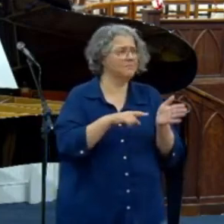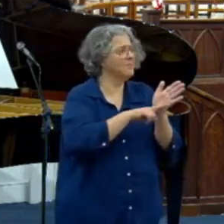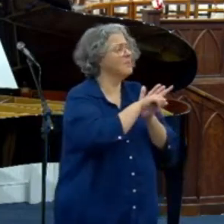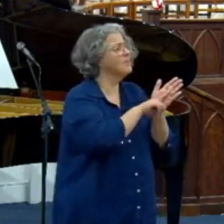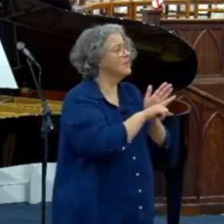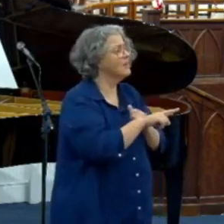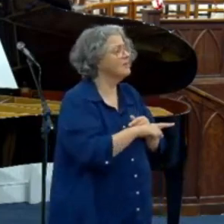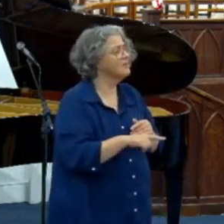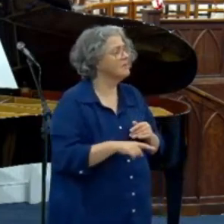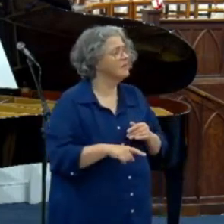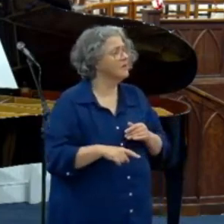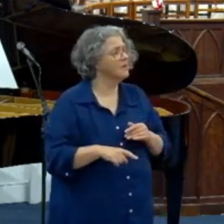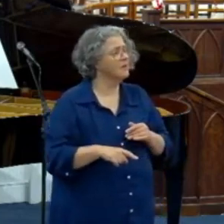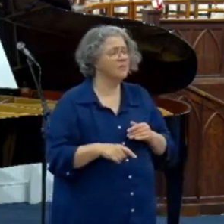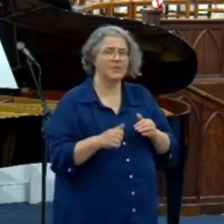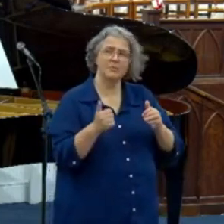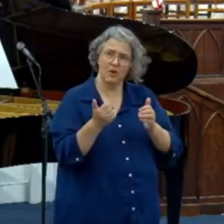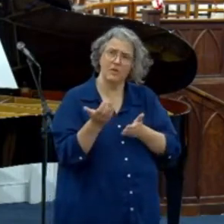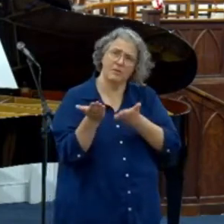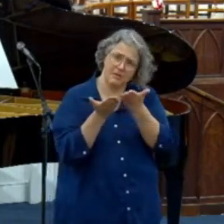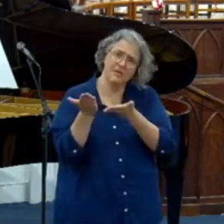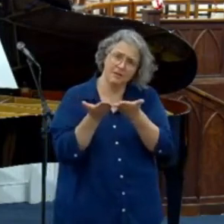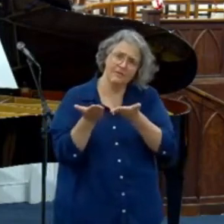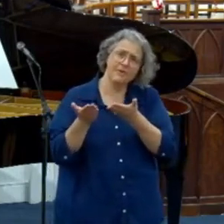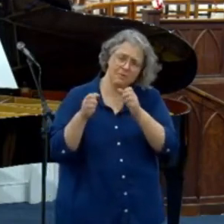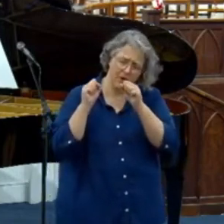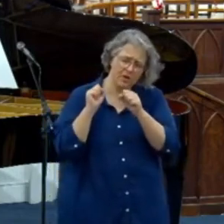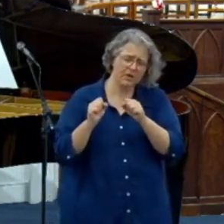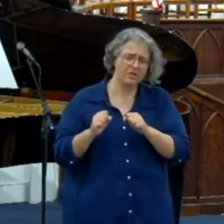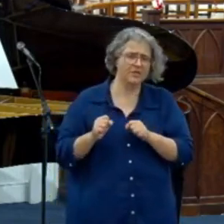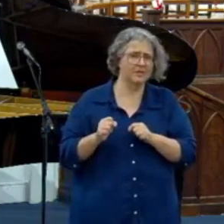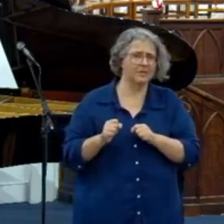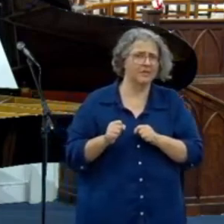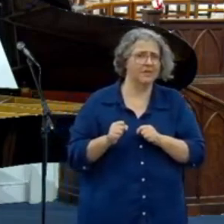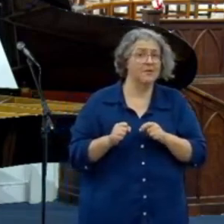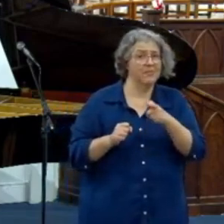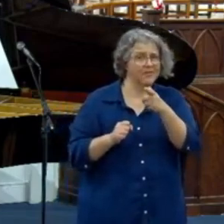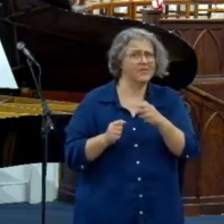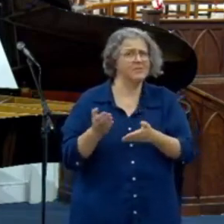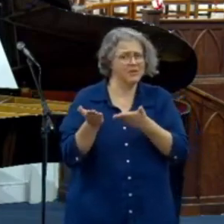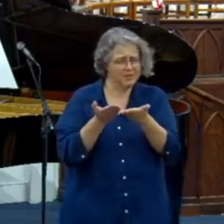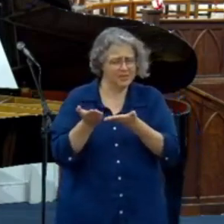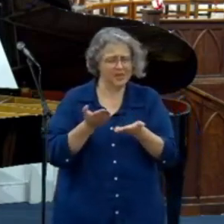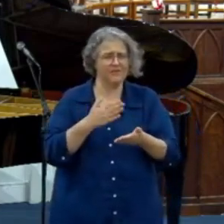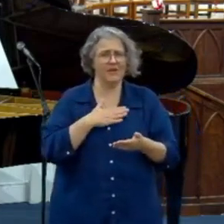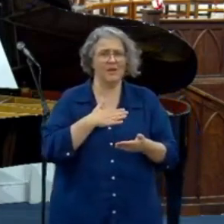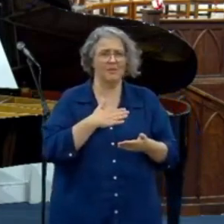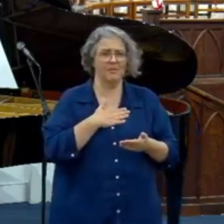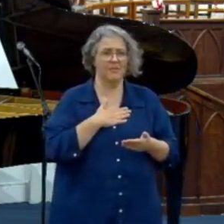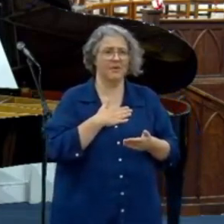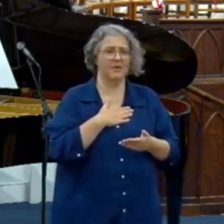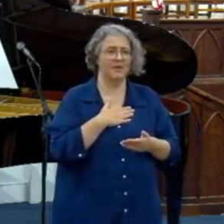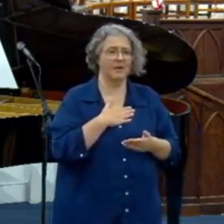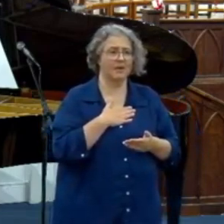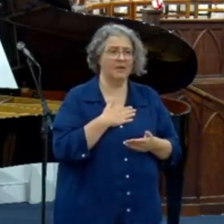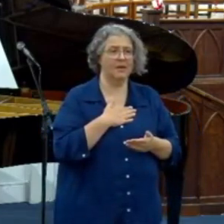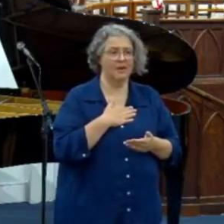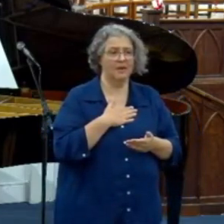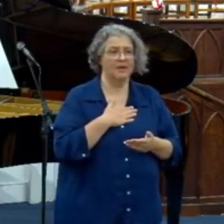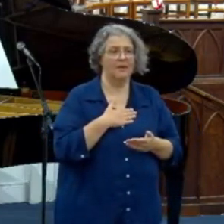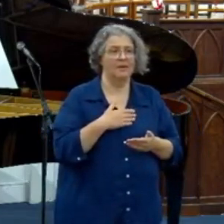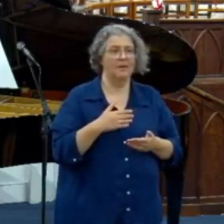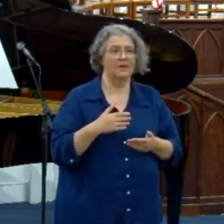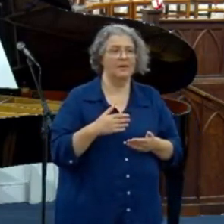questionamento: você pode sim me seguir, mas você poderia fazer isso por mim? No caso aqui do jovem